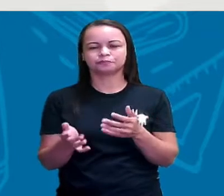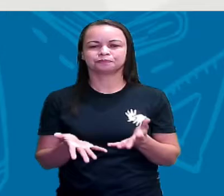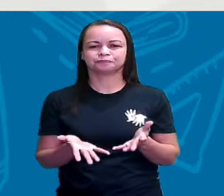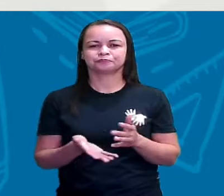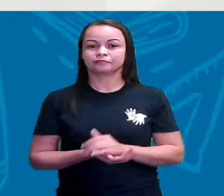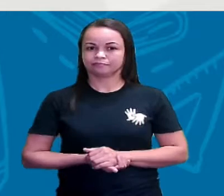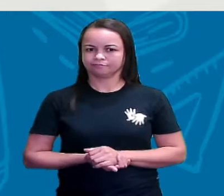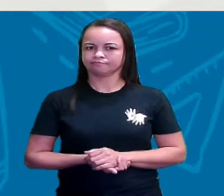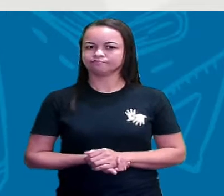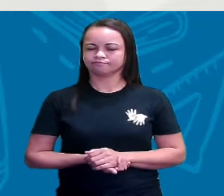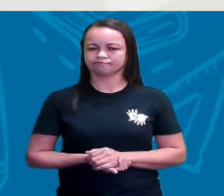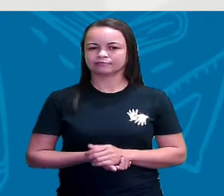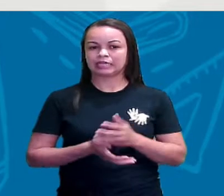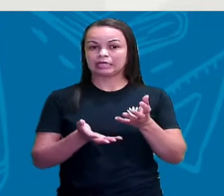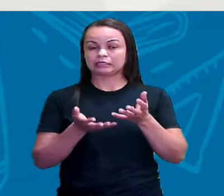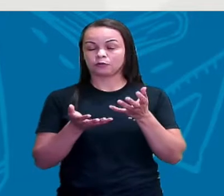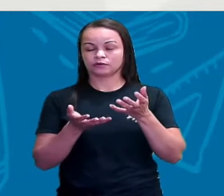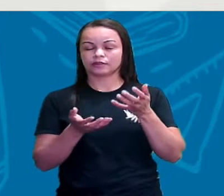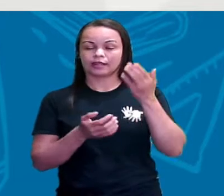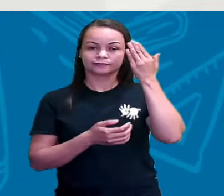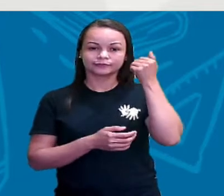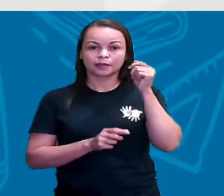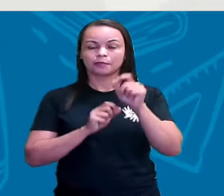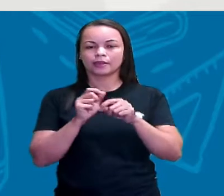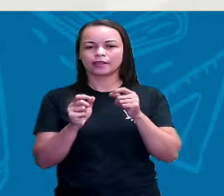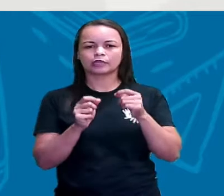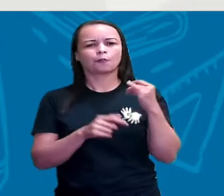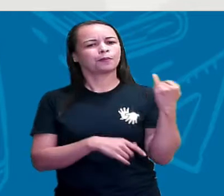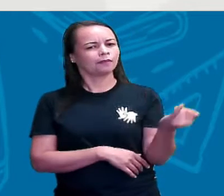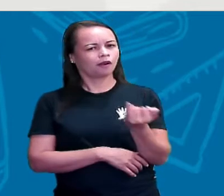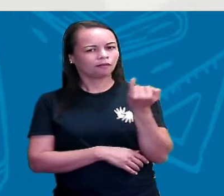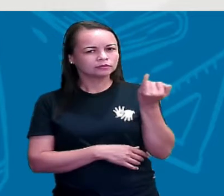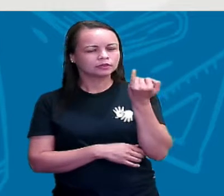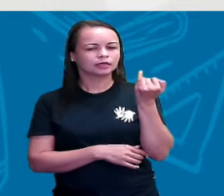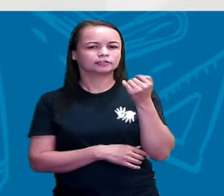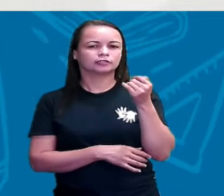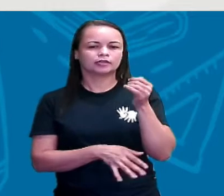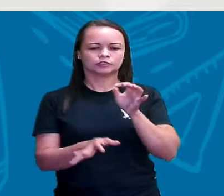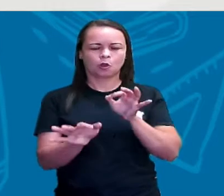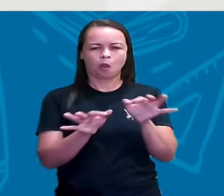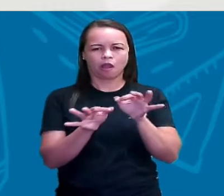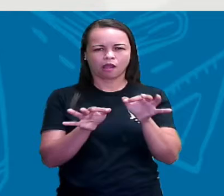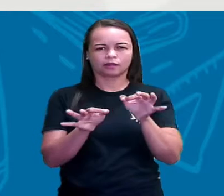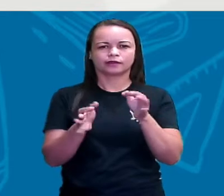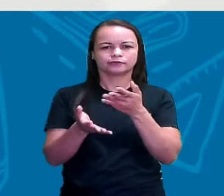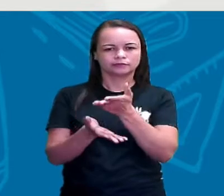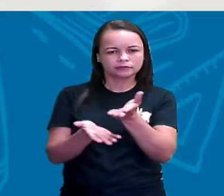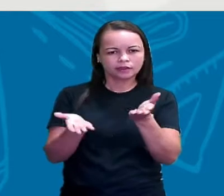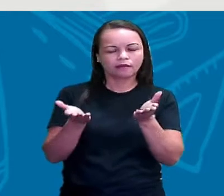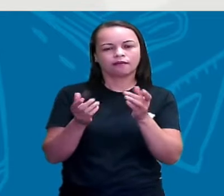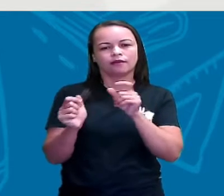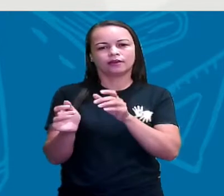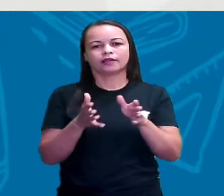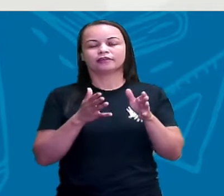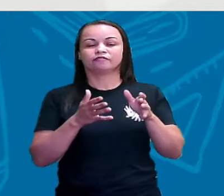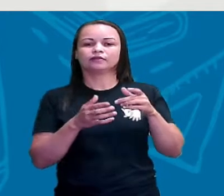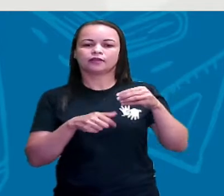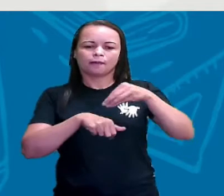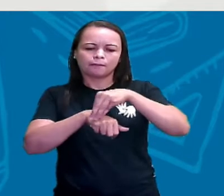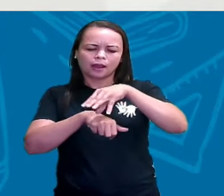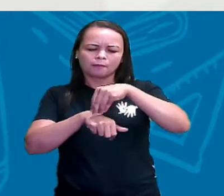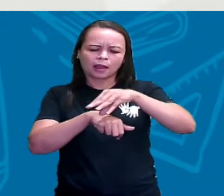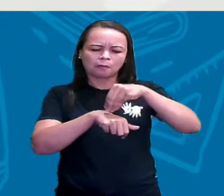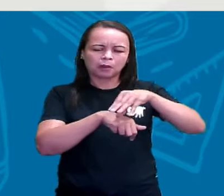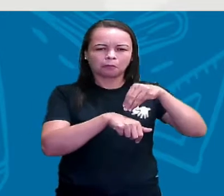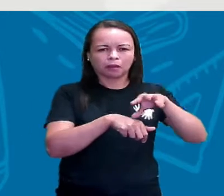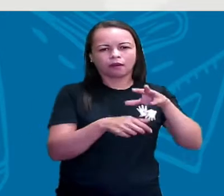simples. É muito importante. Então, já te prepara aí, porque vai ter muita, mas muita dica de como você